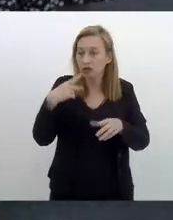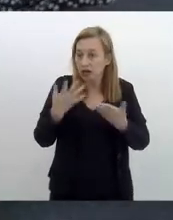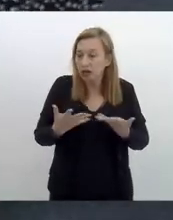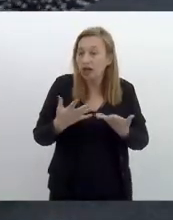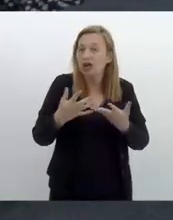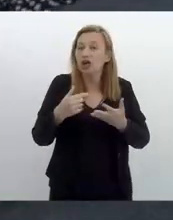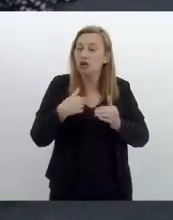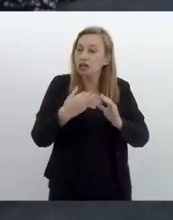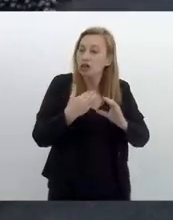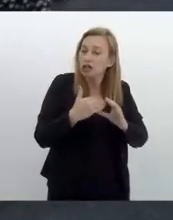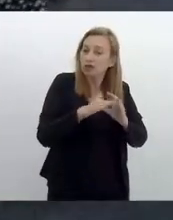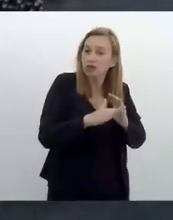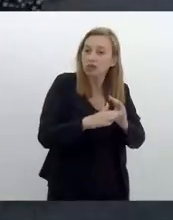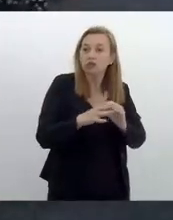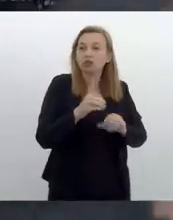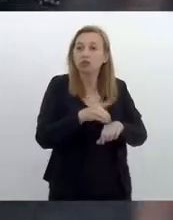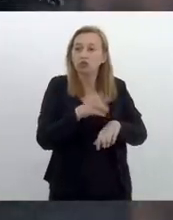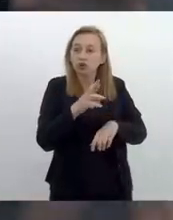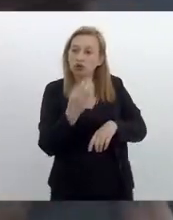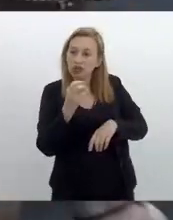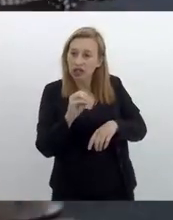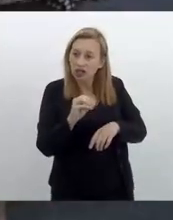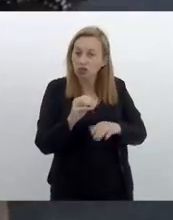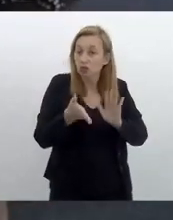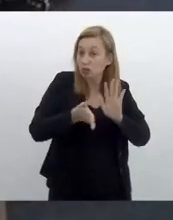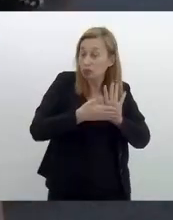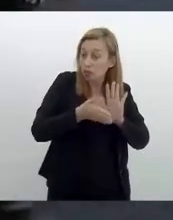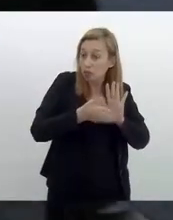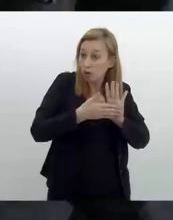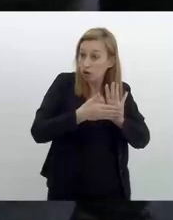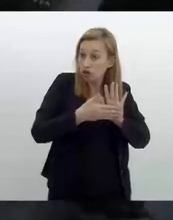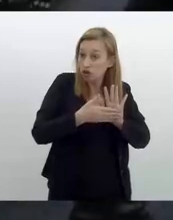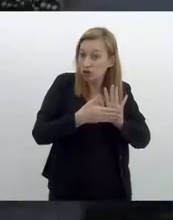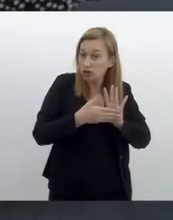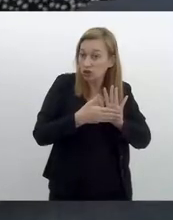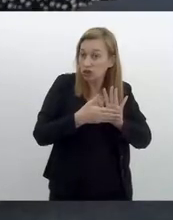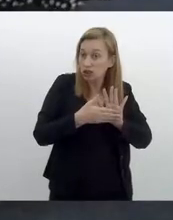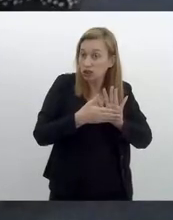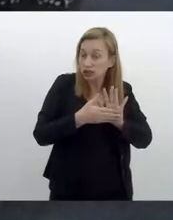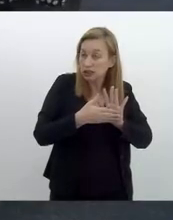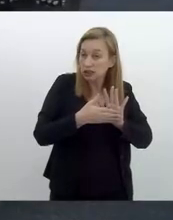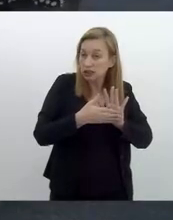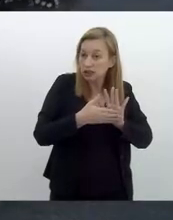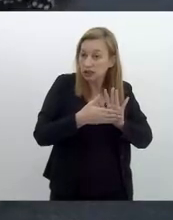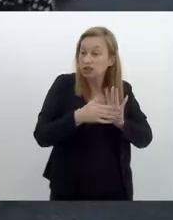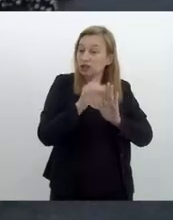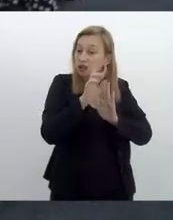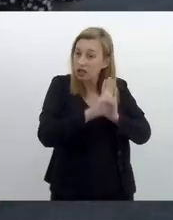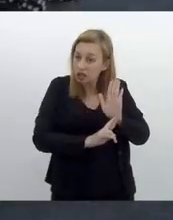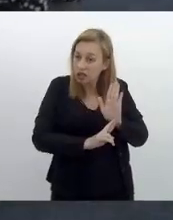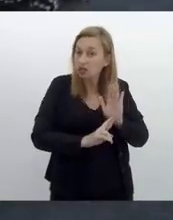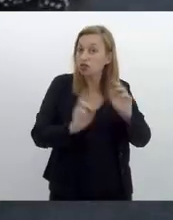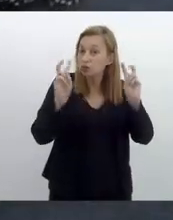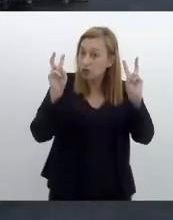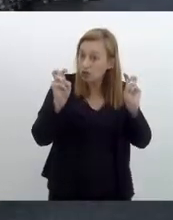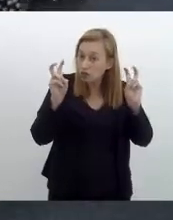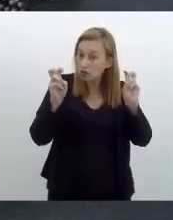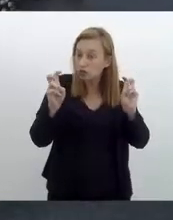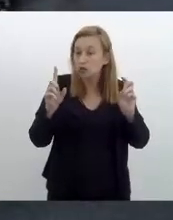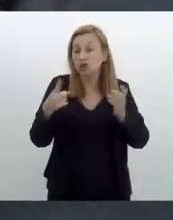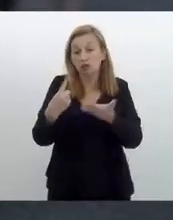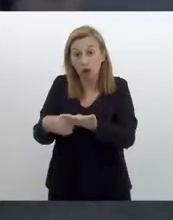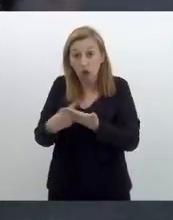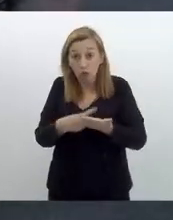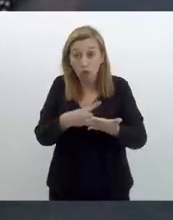para o doutor Sérgio Aureliano uma proposta de de redação sobre isso e tendo